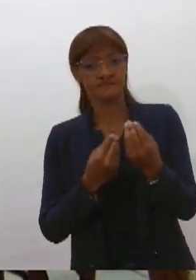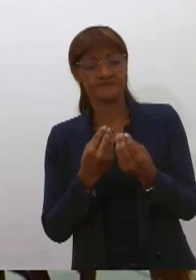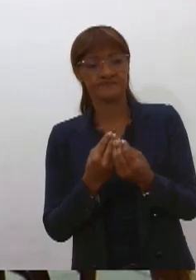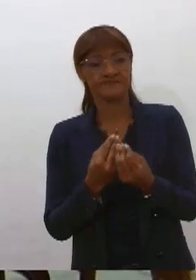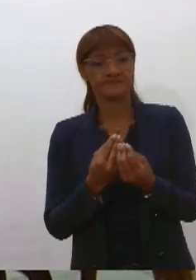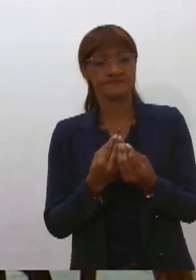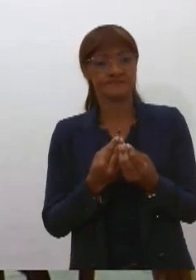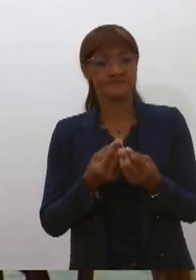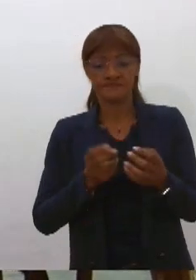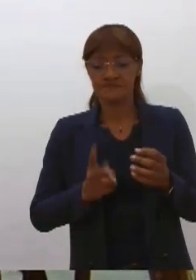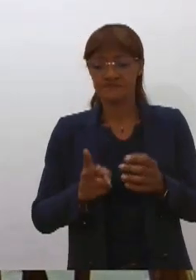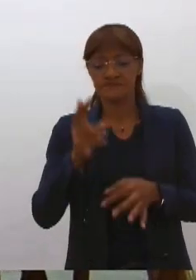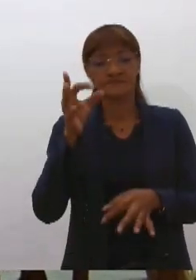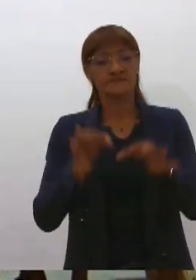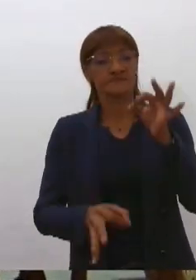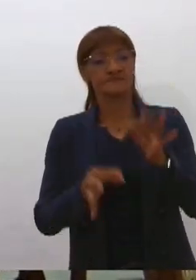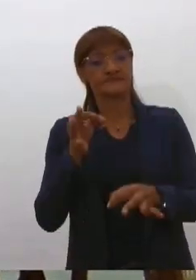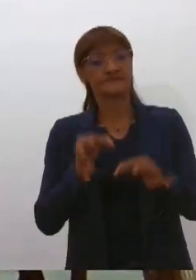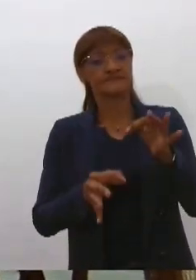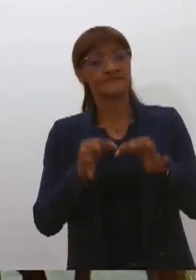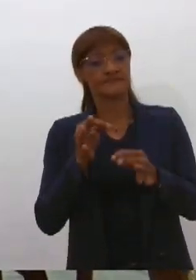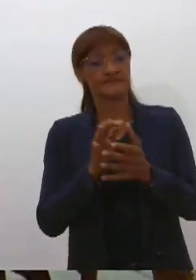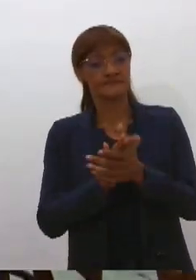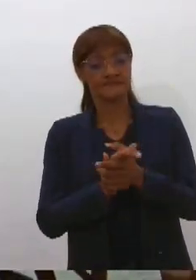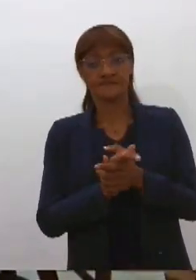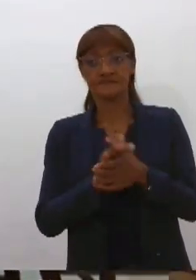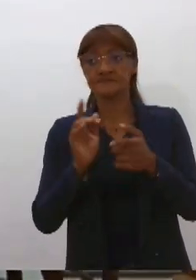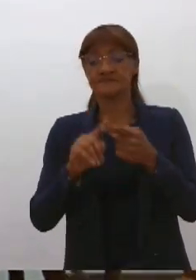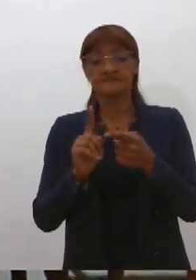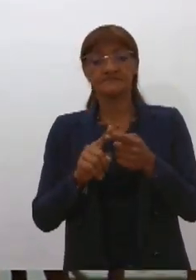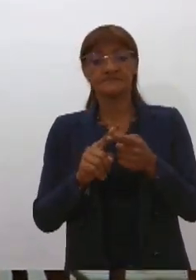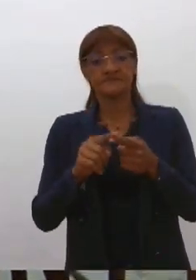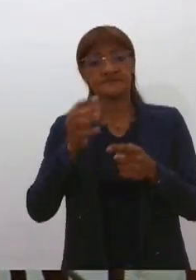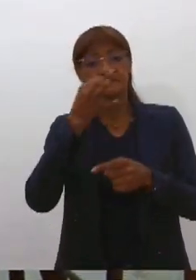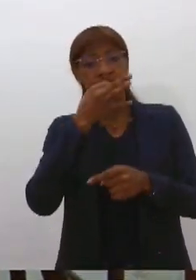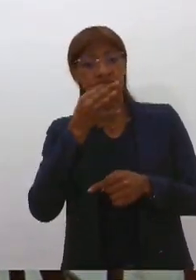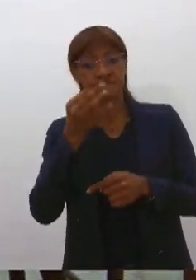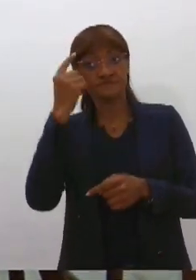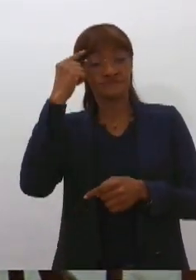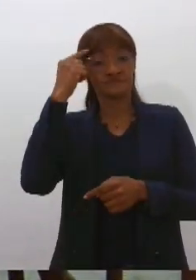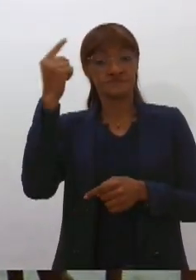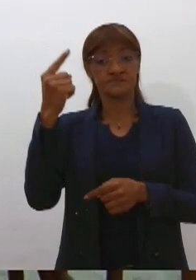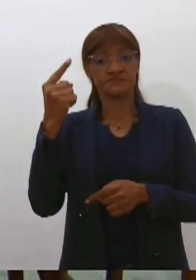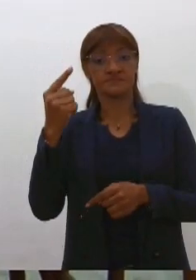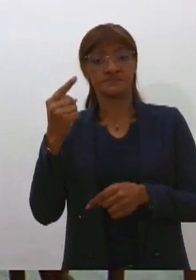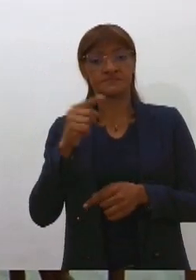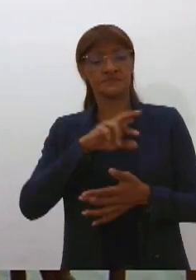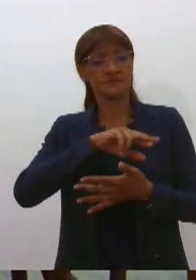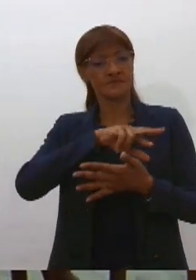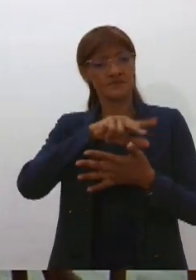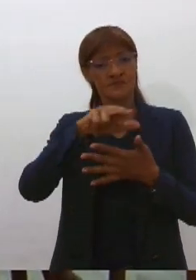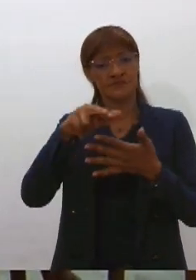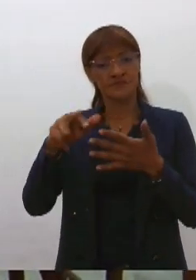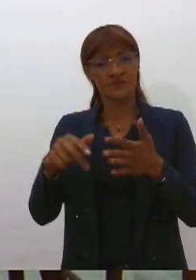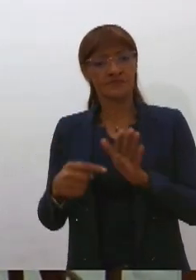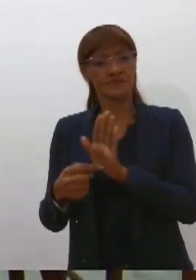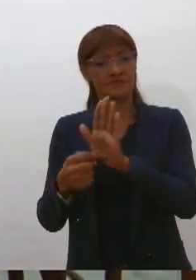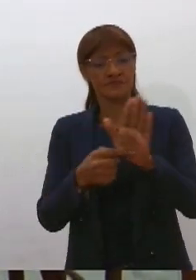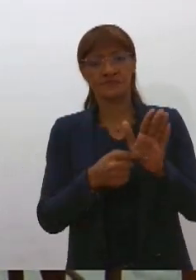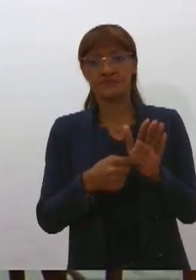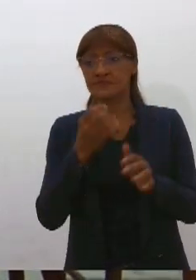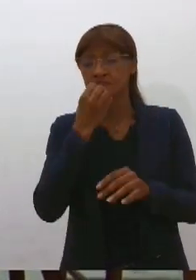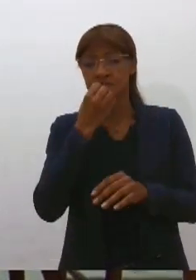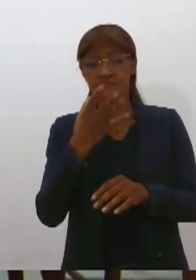de Justiça, aí traz as ideias humanistas, né? Então isso é muito inspirador. Então a gente